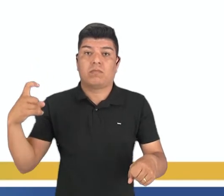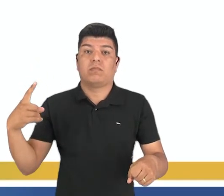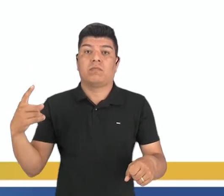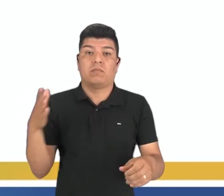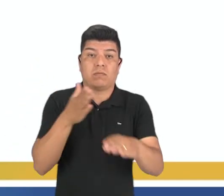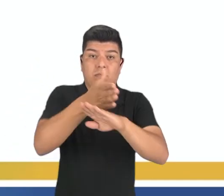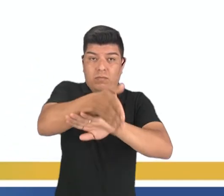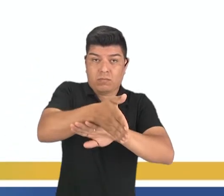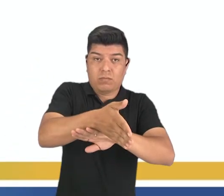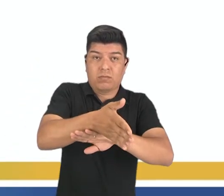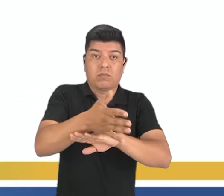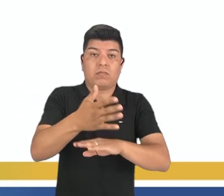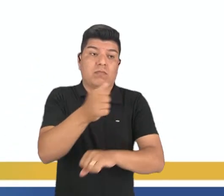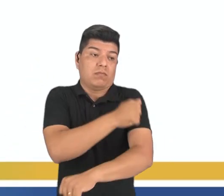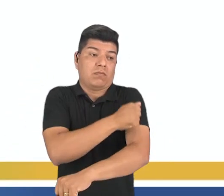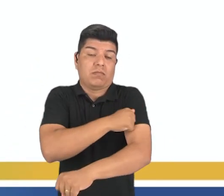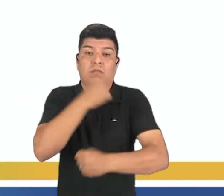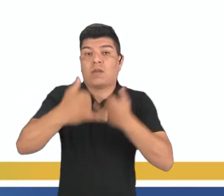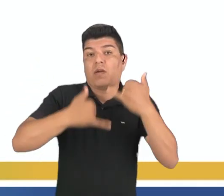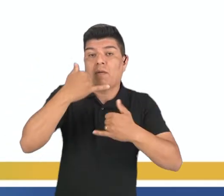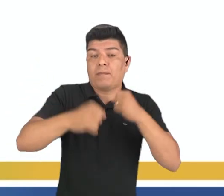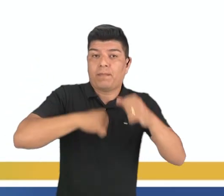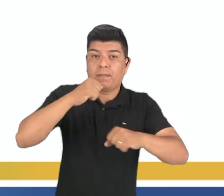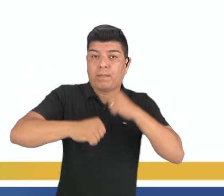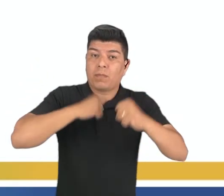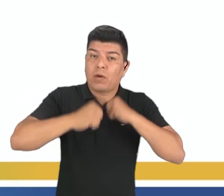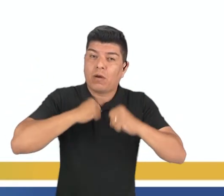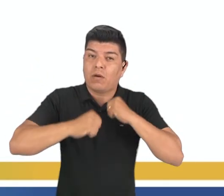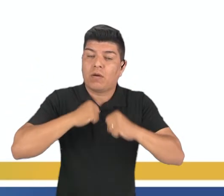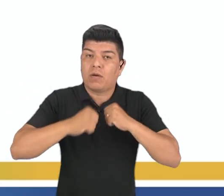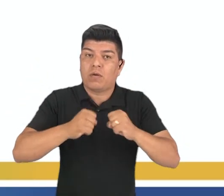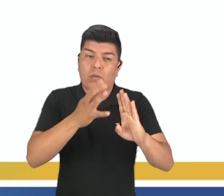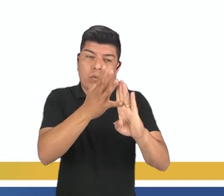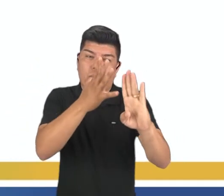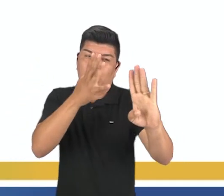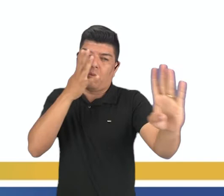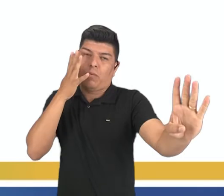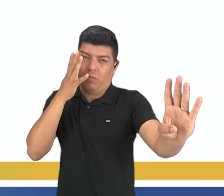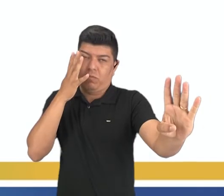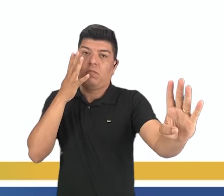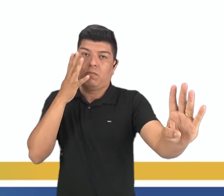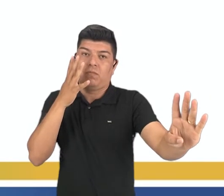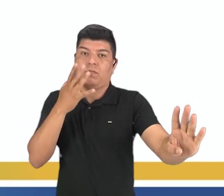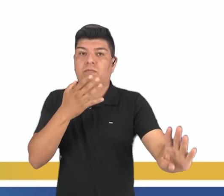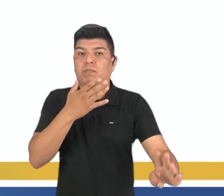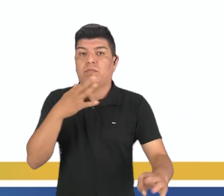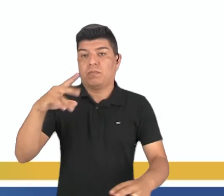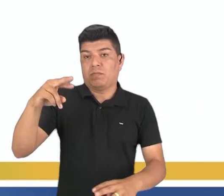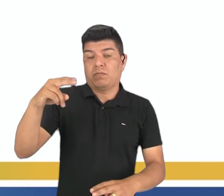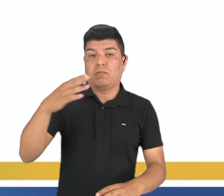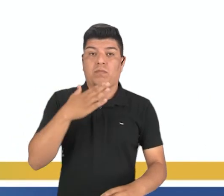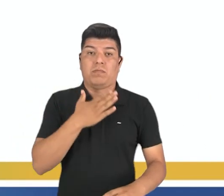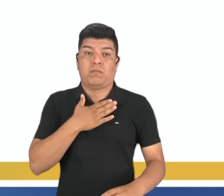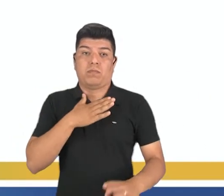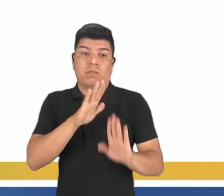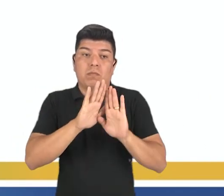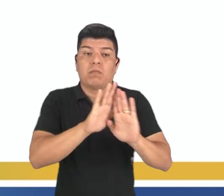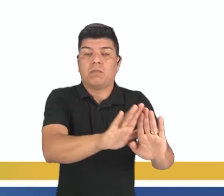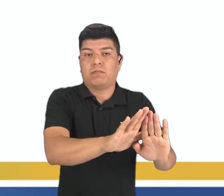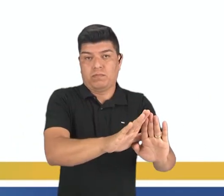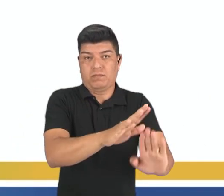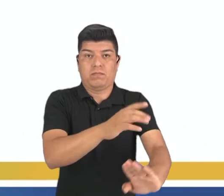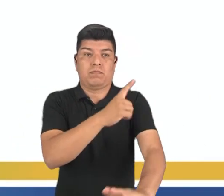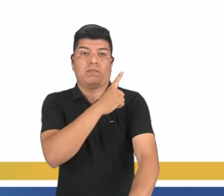que estavam correndo no pátio logo formaram fila. Meus irmãos me empurraram na fila da primeira série. A